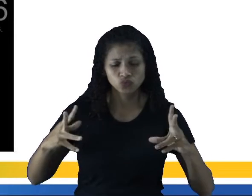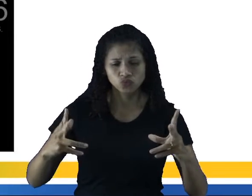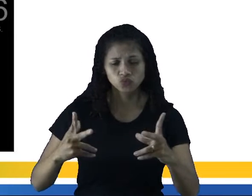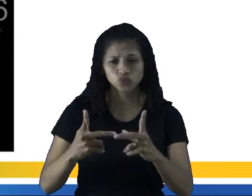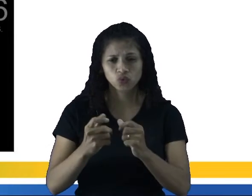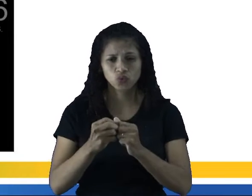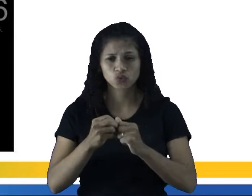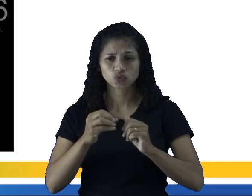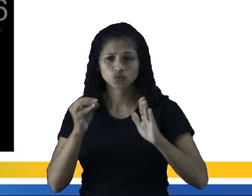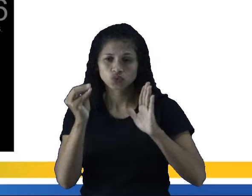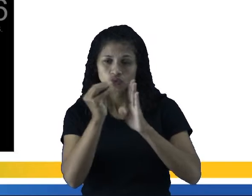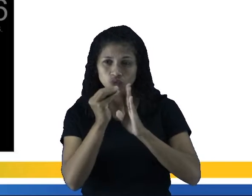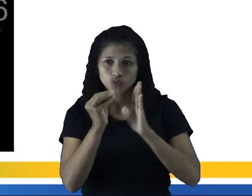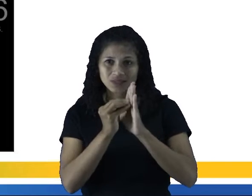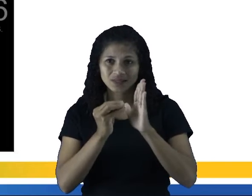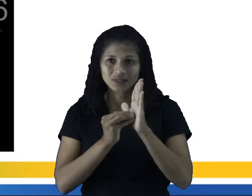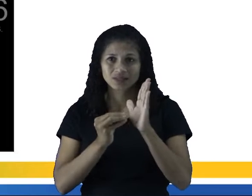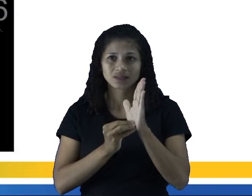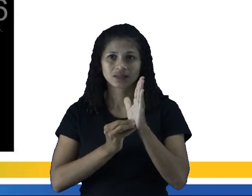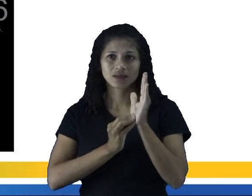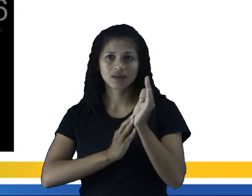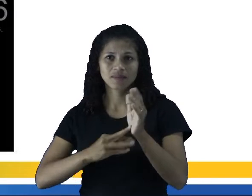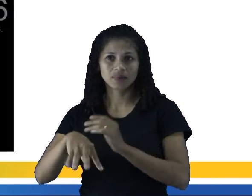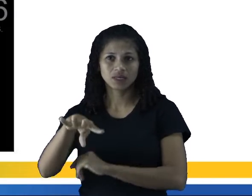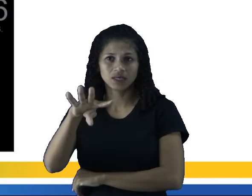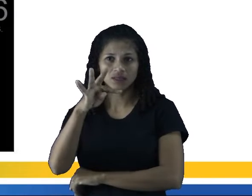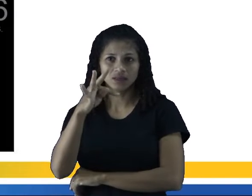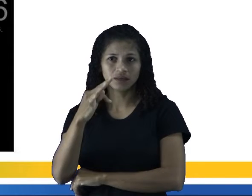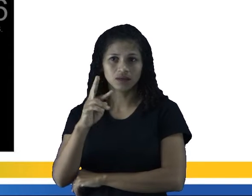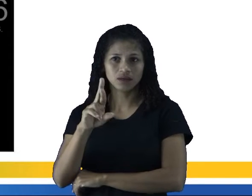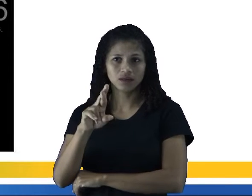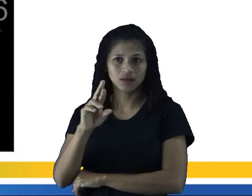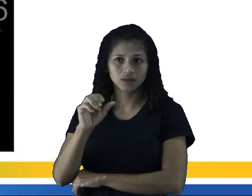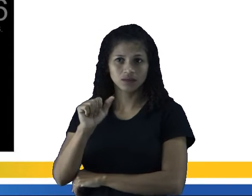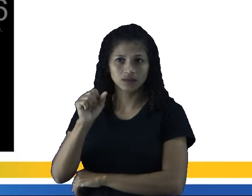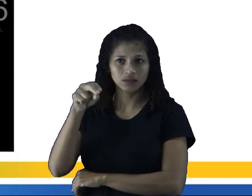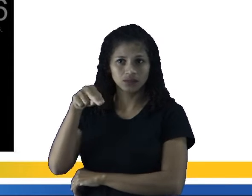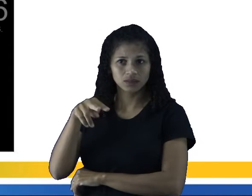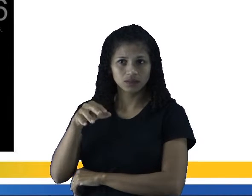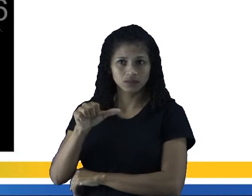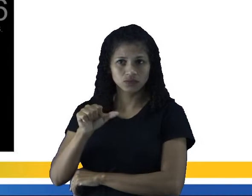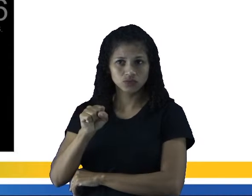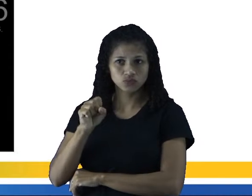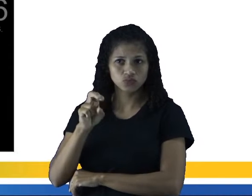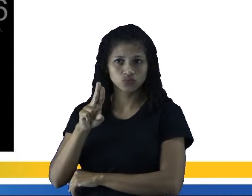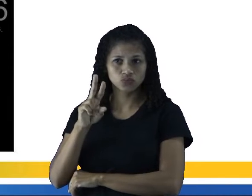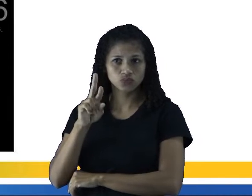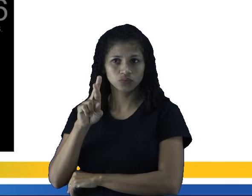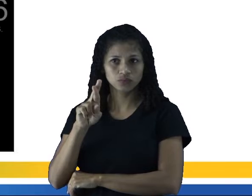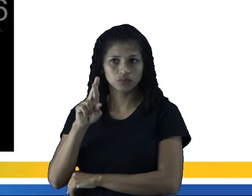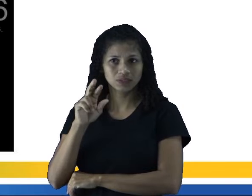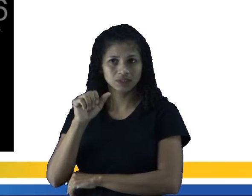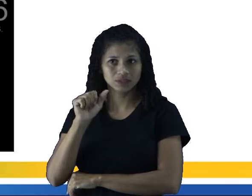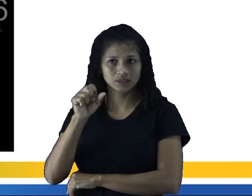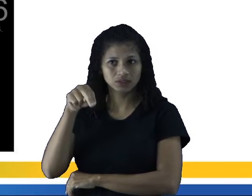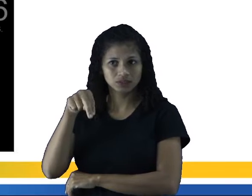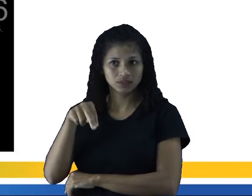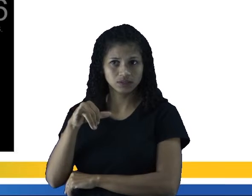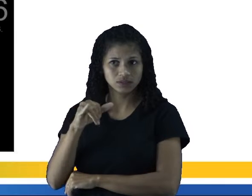elementos transurânicos. E por conta disso, né, ele reconfigurou ali a tabela periódica, colocando a série